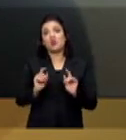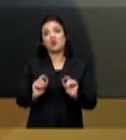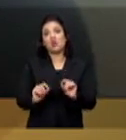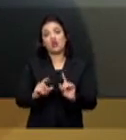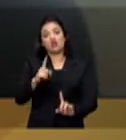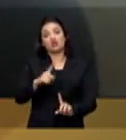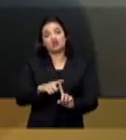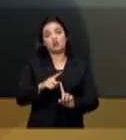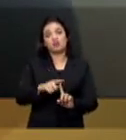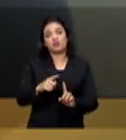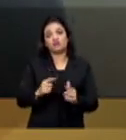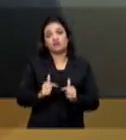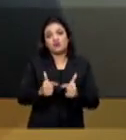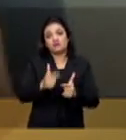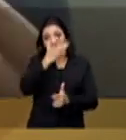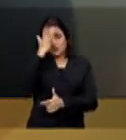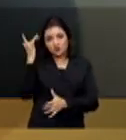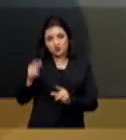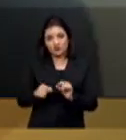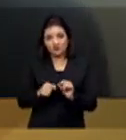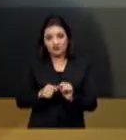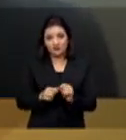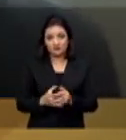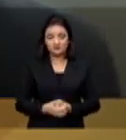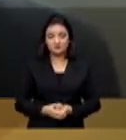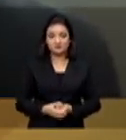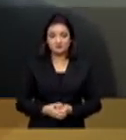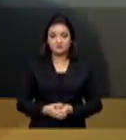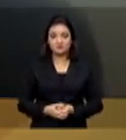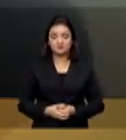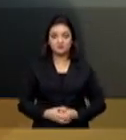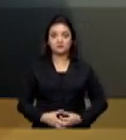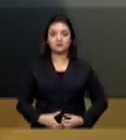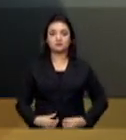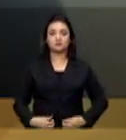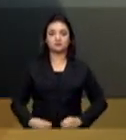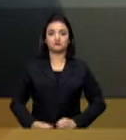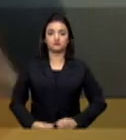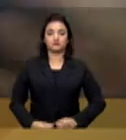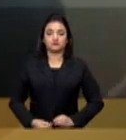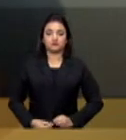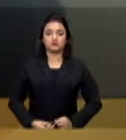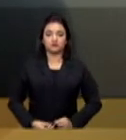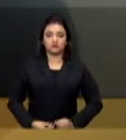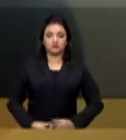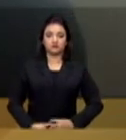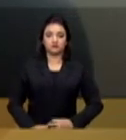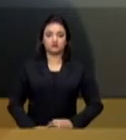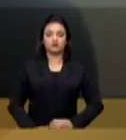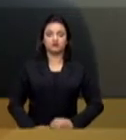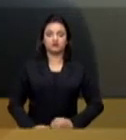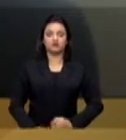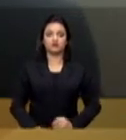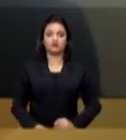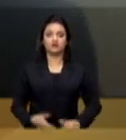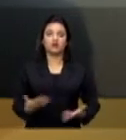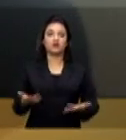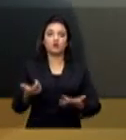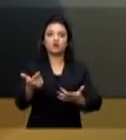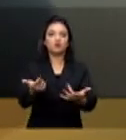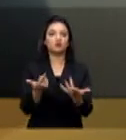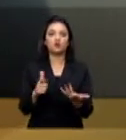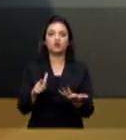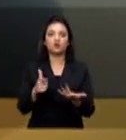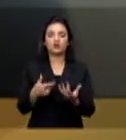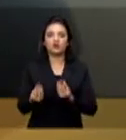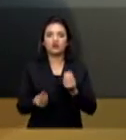conduta. Há pouca margem para calibrar a resposta penal de acordo com as diferentes lesividades de